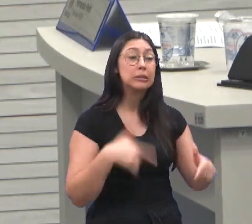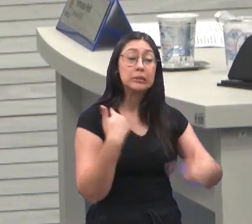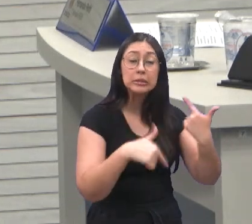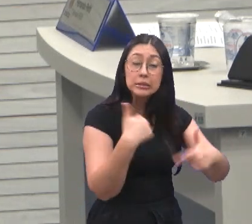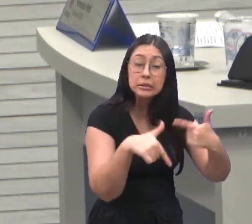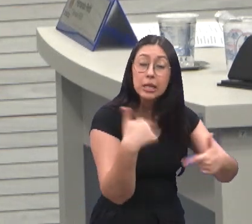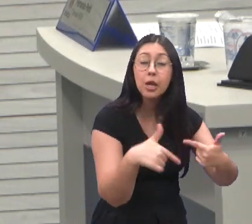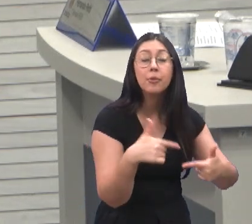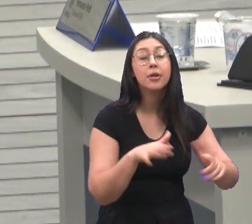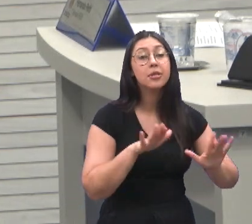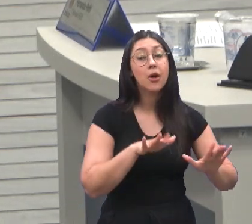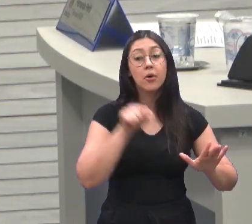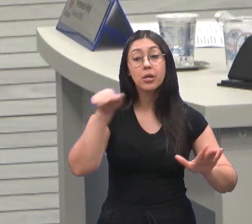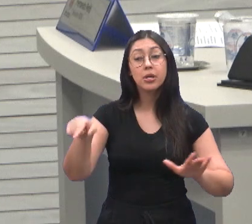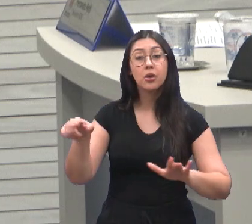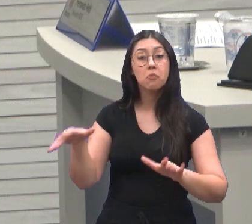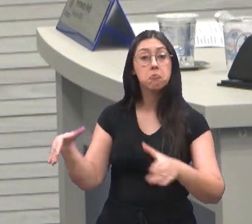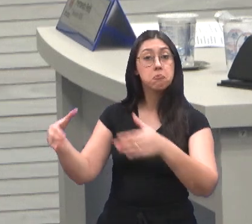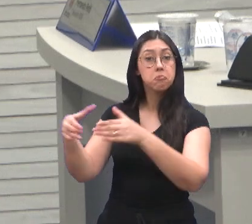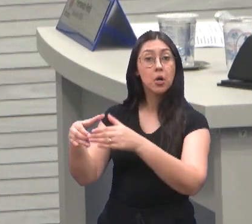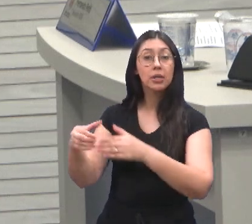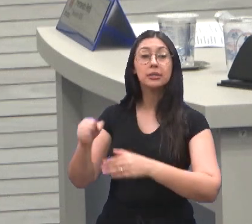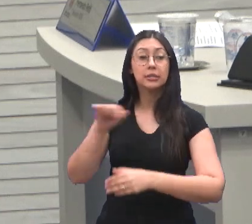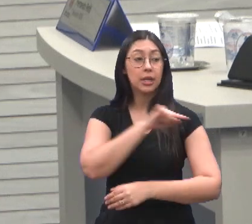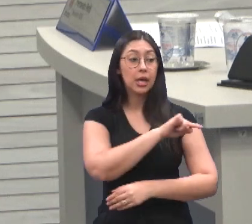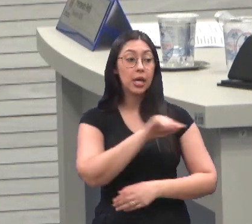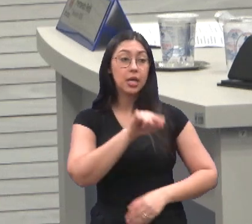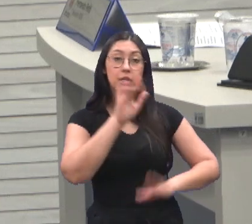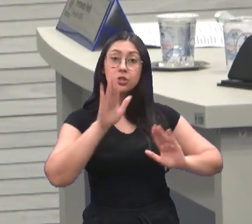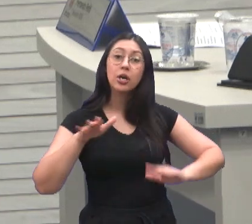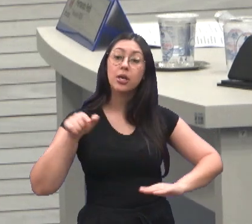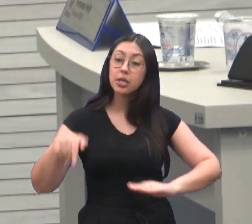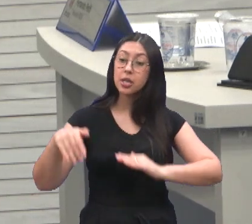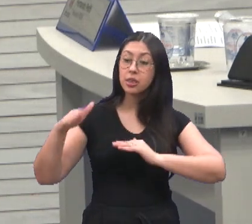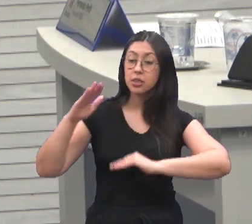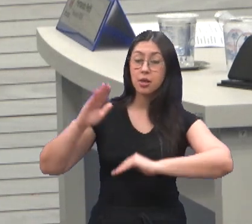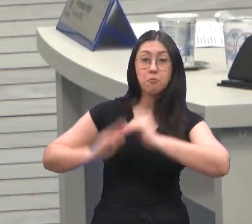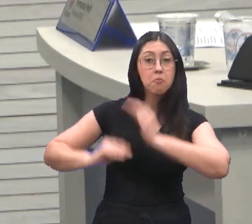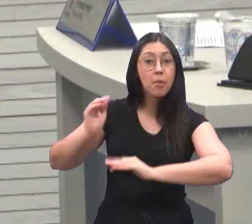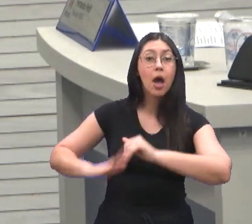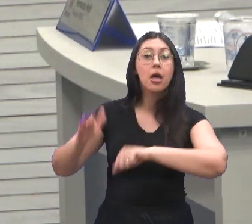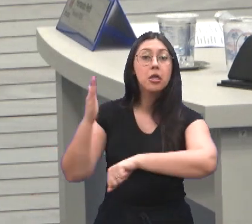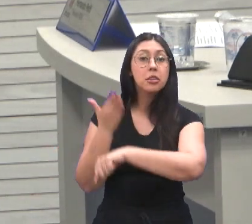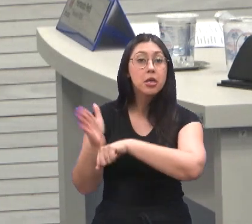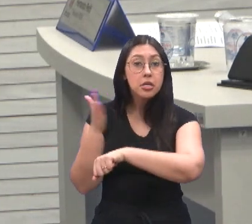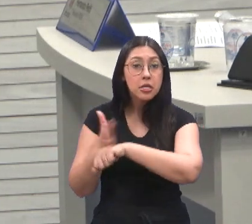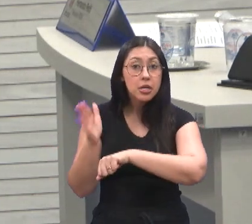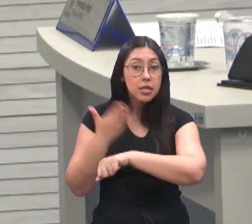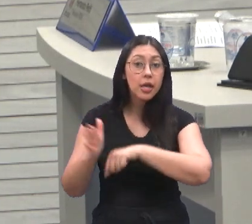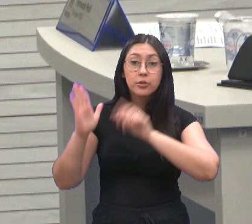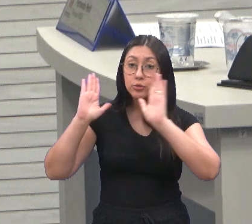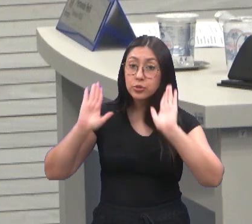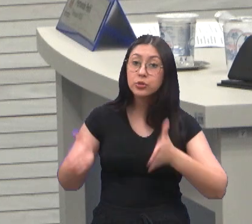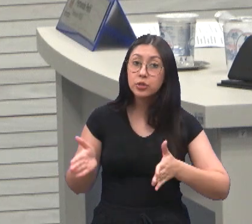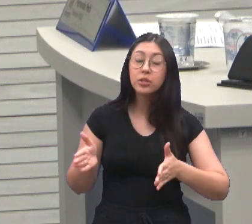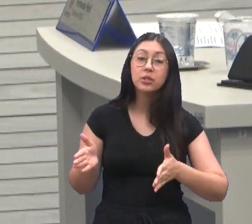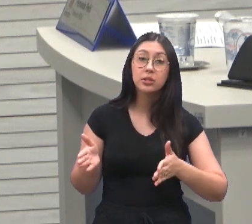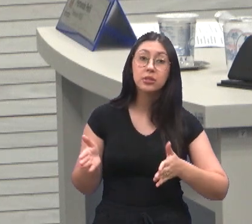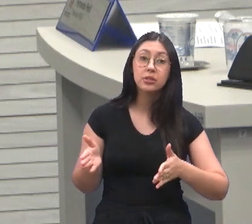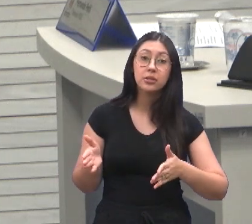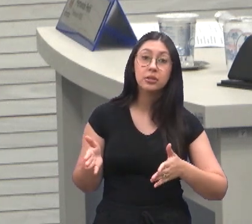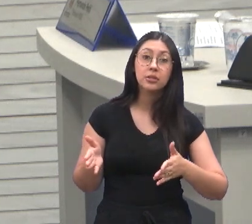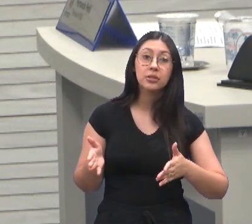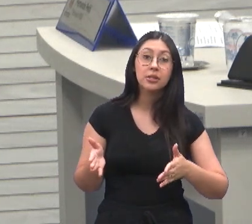serviço específico. E se aquela equipe está treinada, especificada para fazer o atendimento do Disque Denúncia aos maus tratos aos animais,